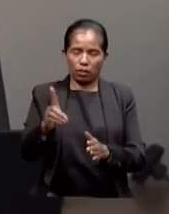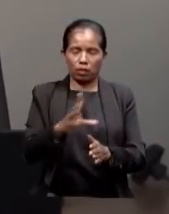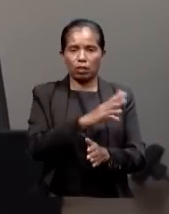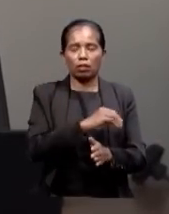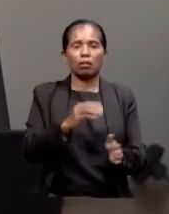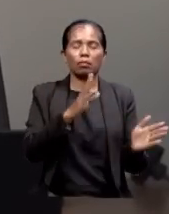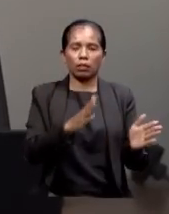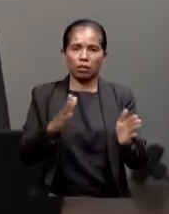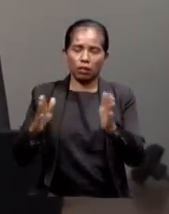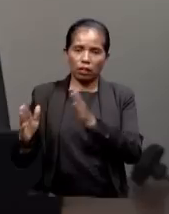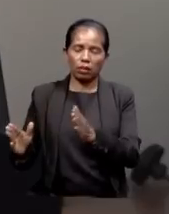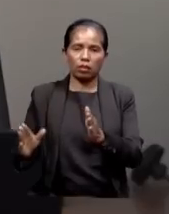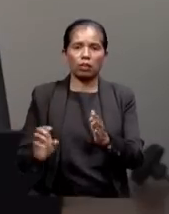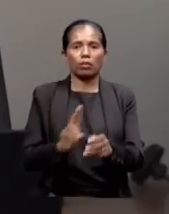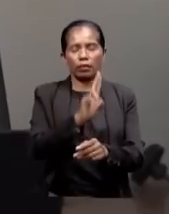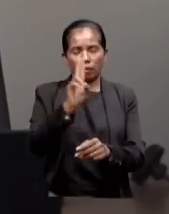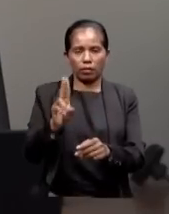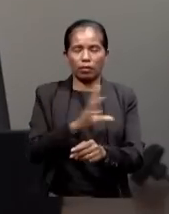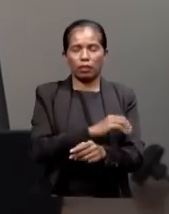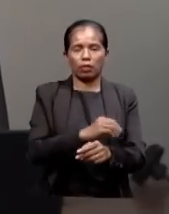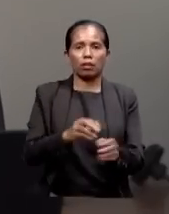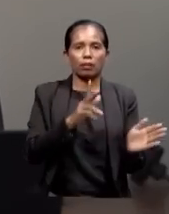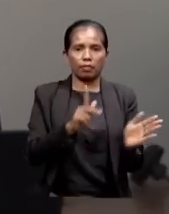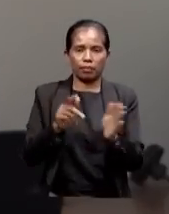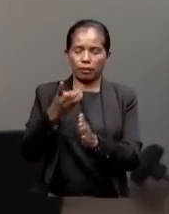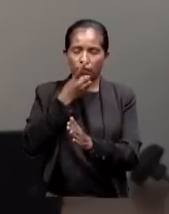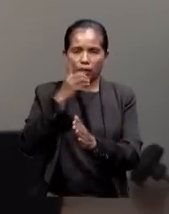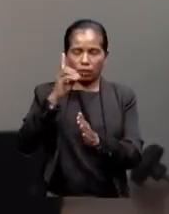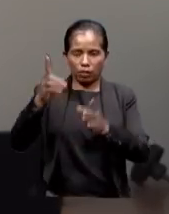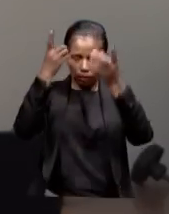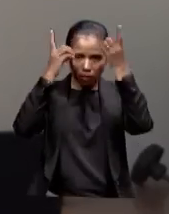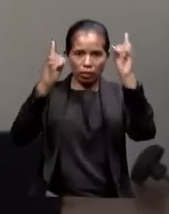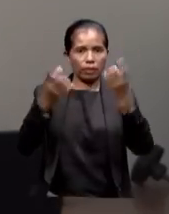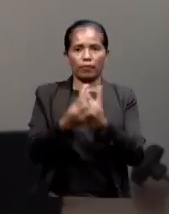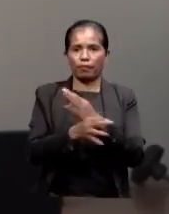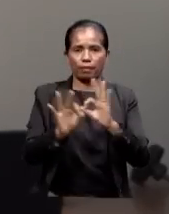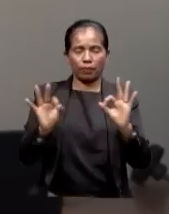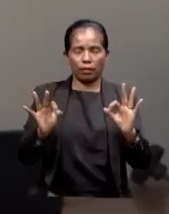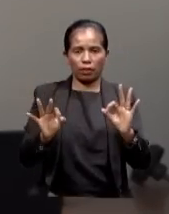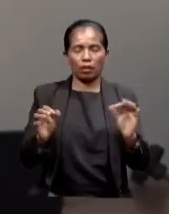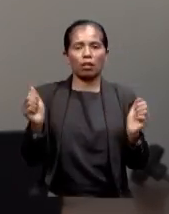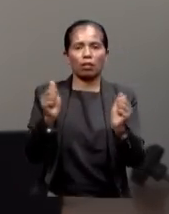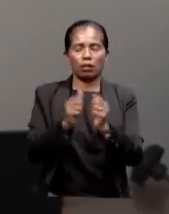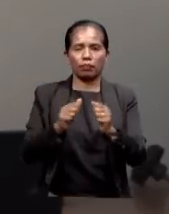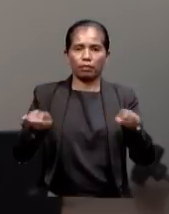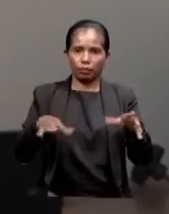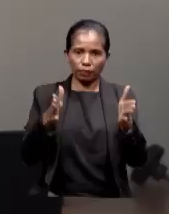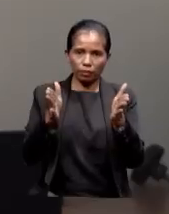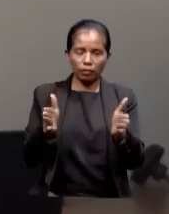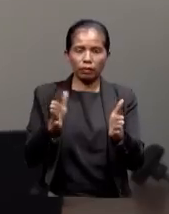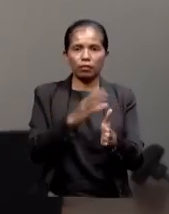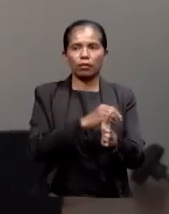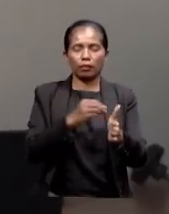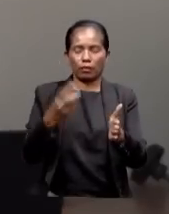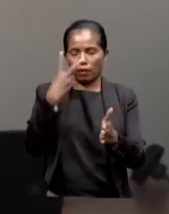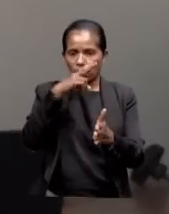execução. Agora, processo declarativo, minha decisão final tem uma. Ou recurso,